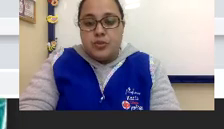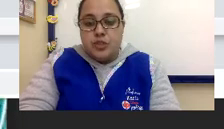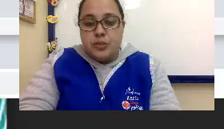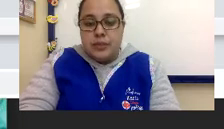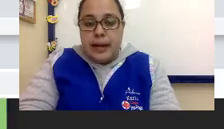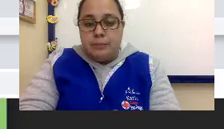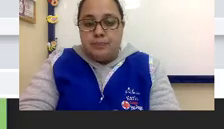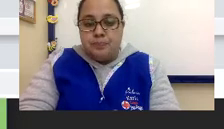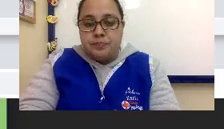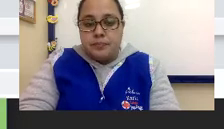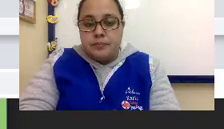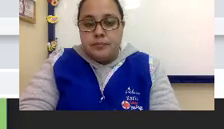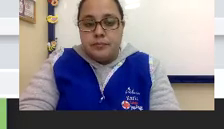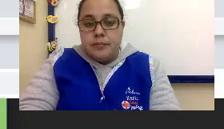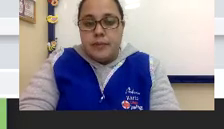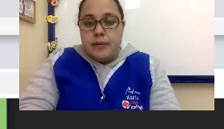Vamos continuando lá.